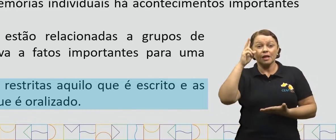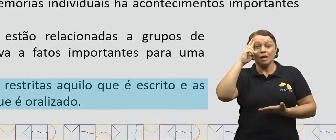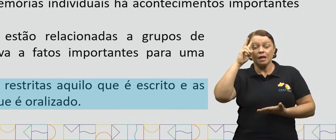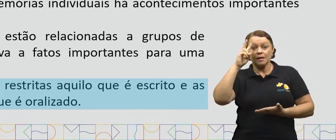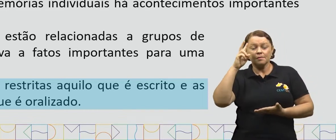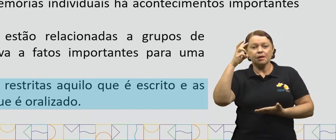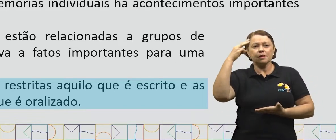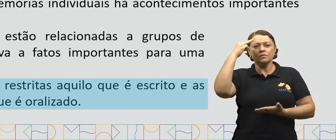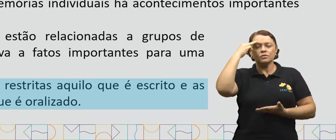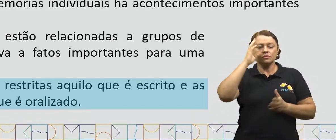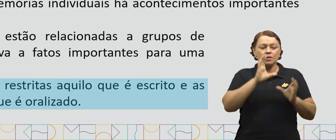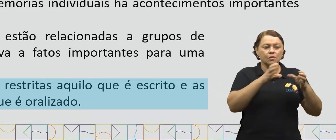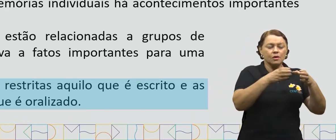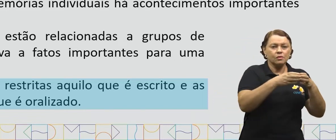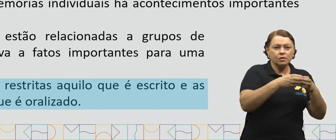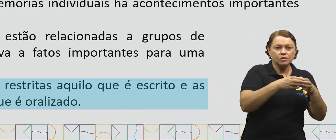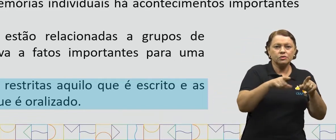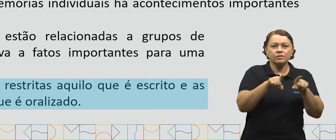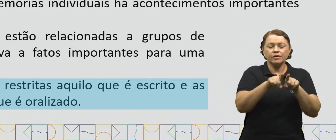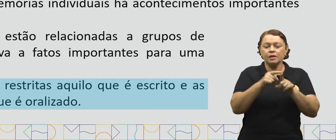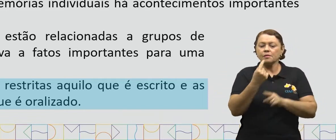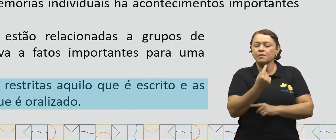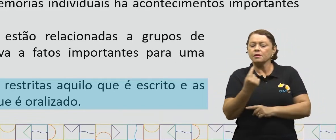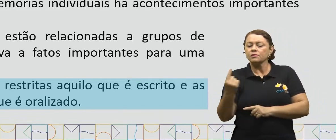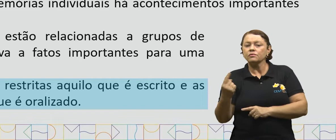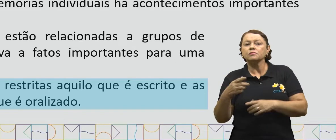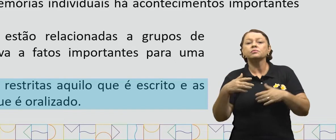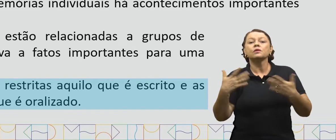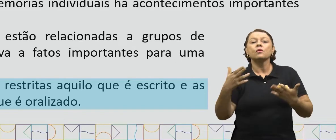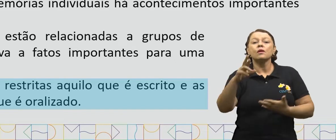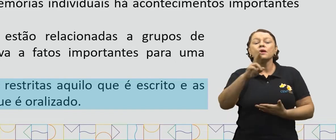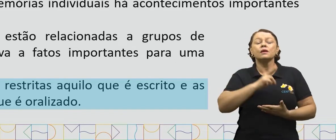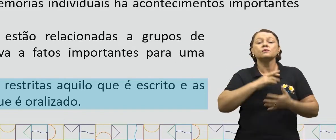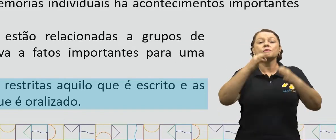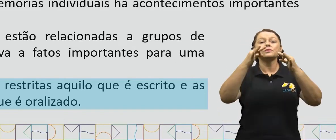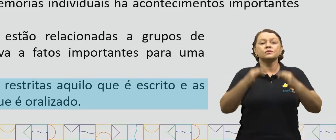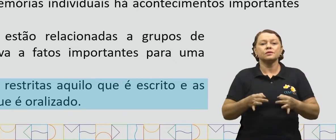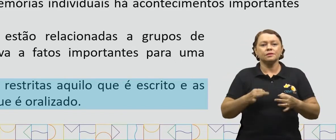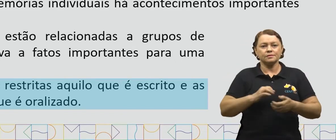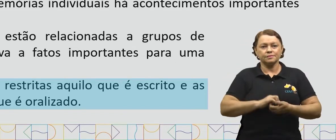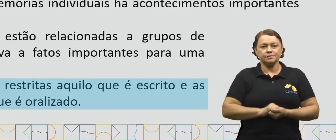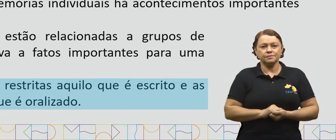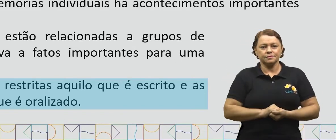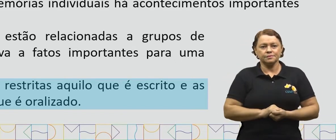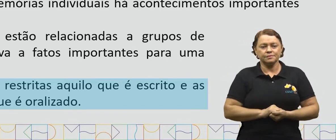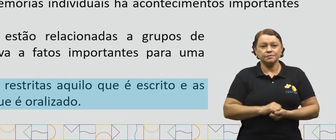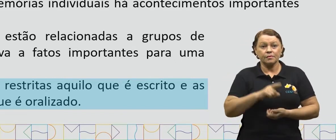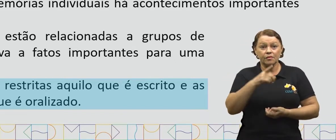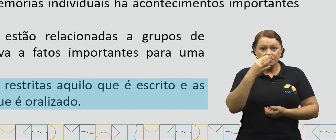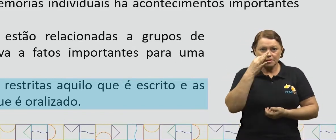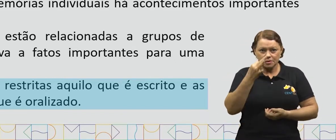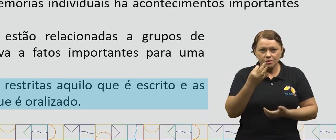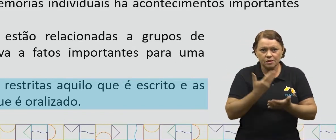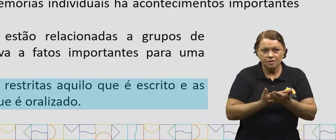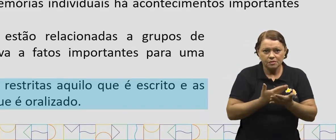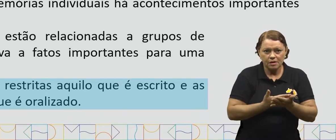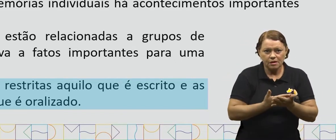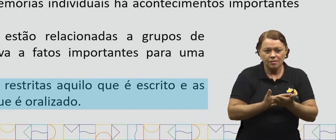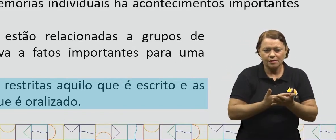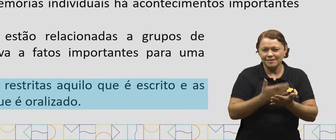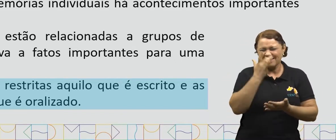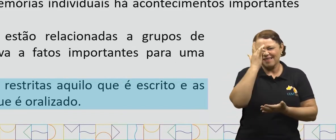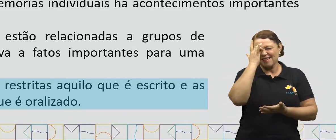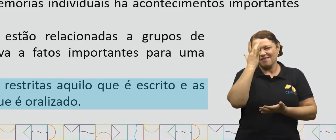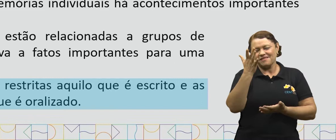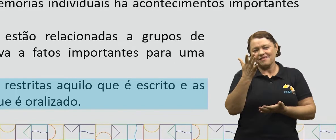de memória coletiva e individuais, qual seria a alternativa correta? Para quem prestou atenção na aula, vai acertar